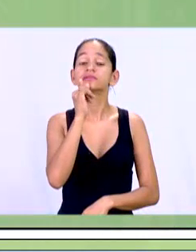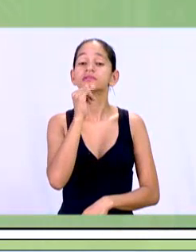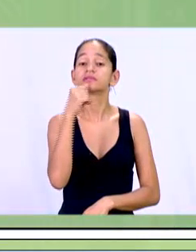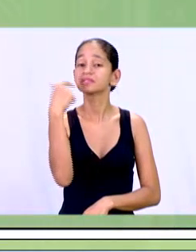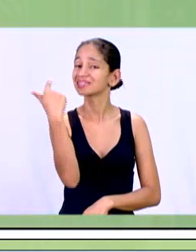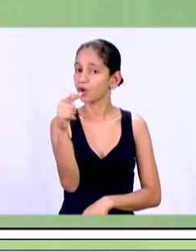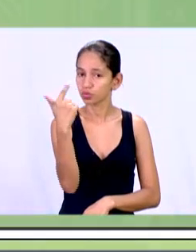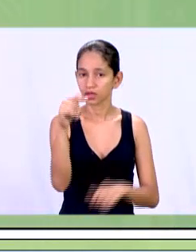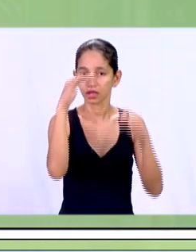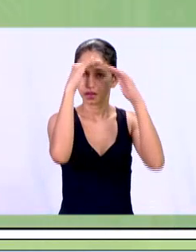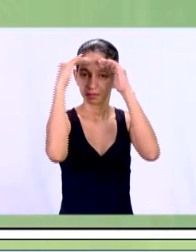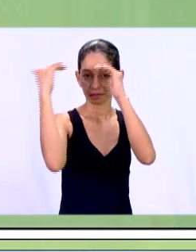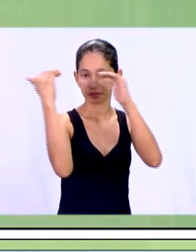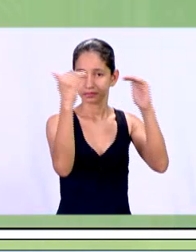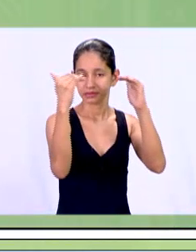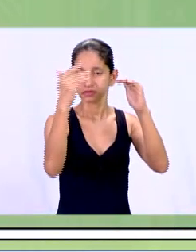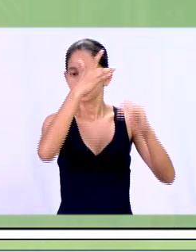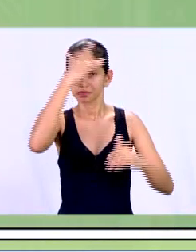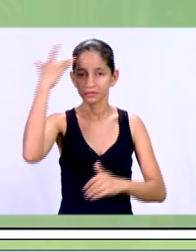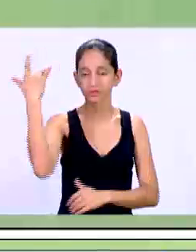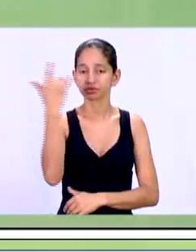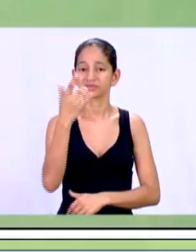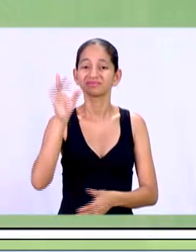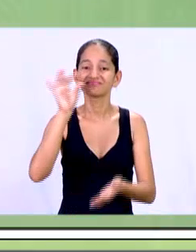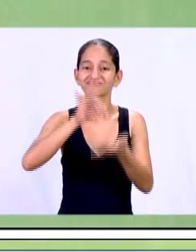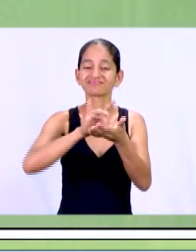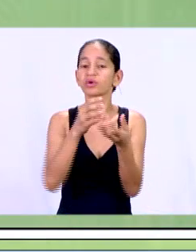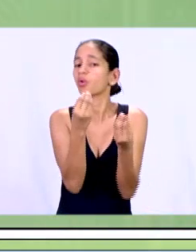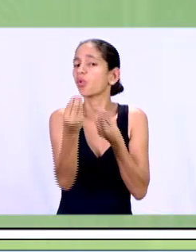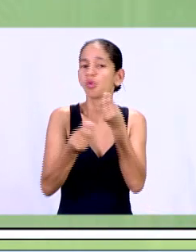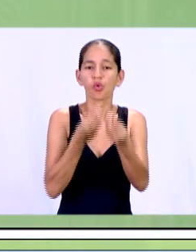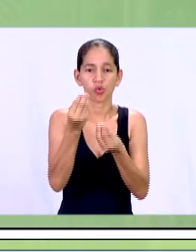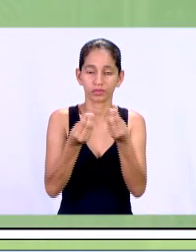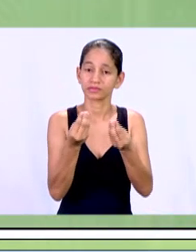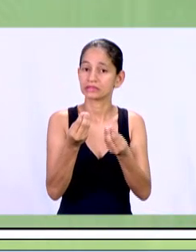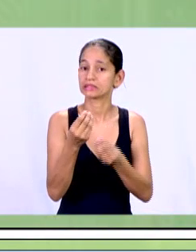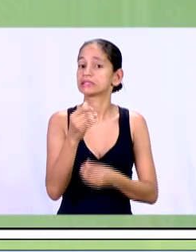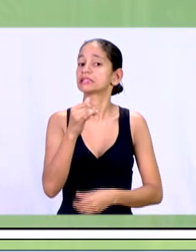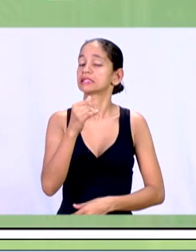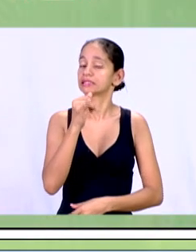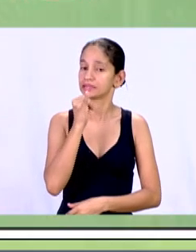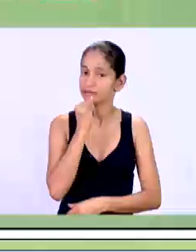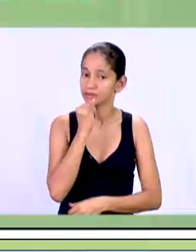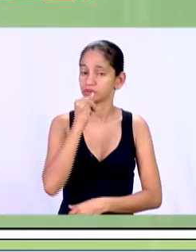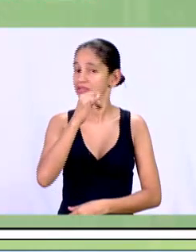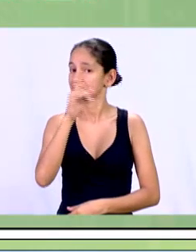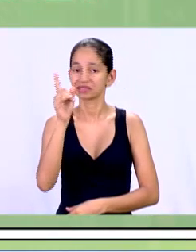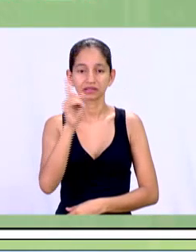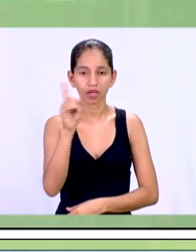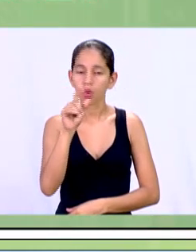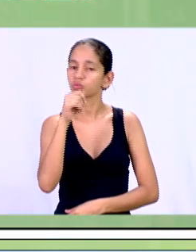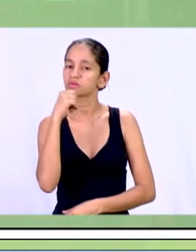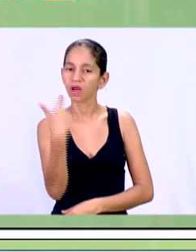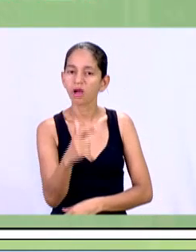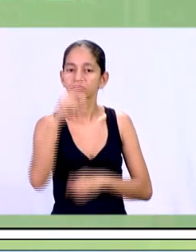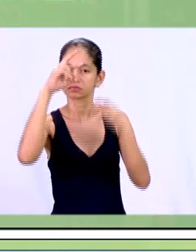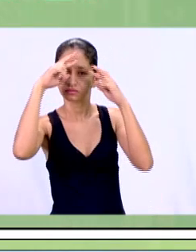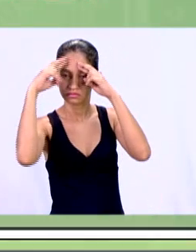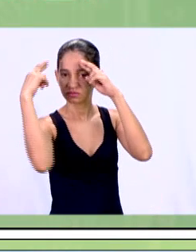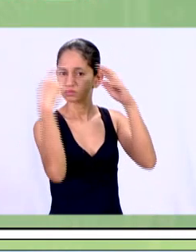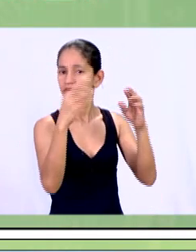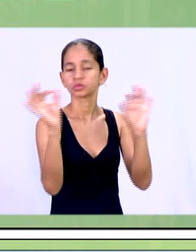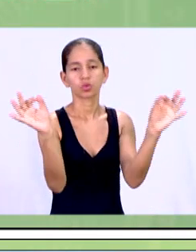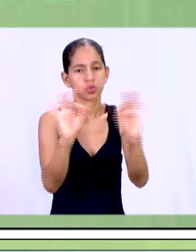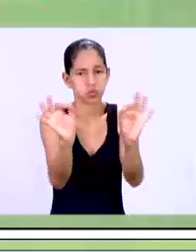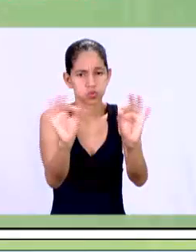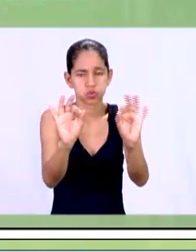à alteridade implica na dominação da verdade. Olha só, o não respeito à alteridade implica